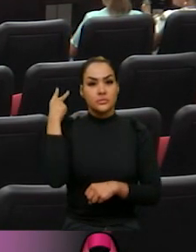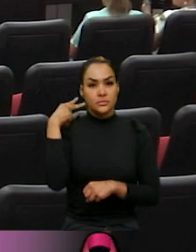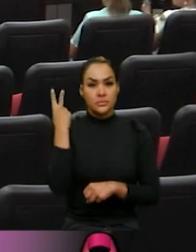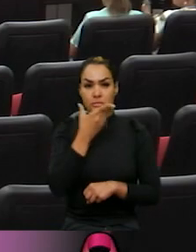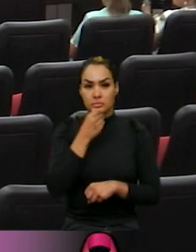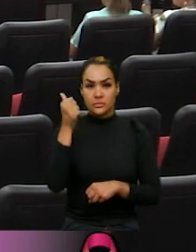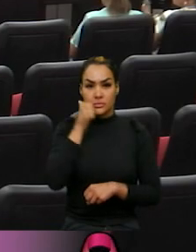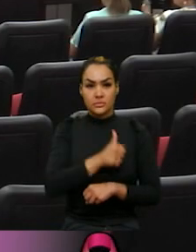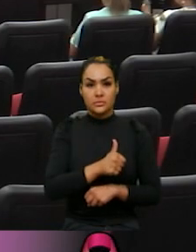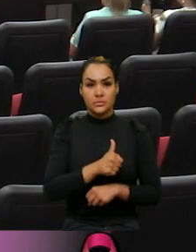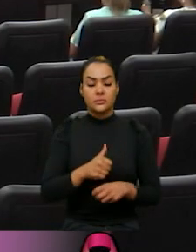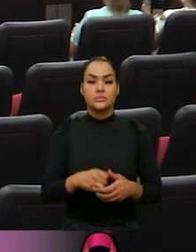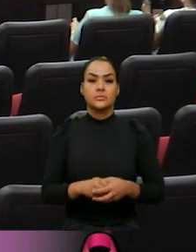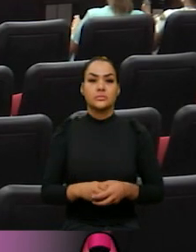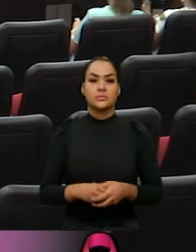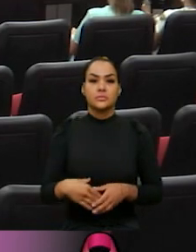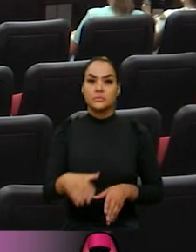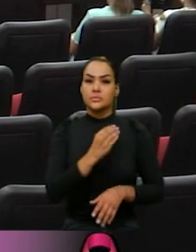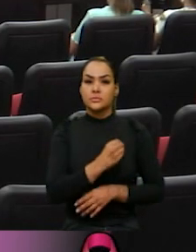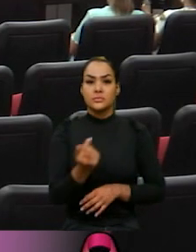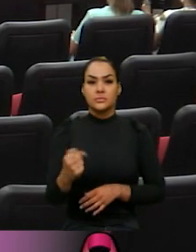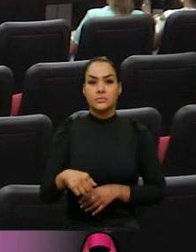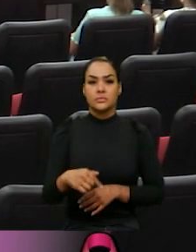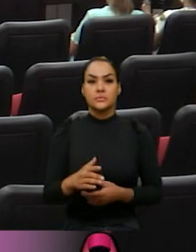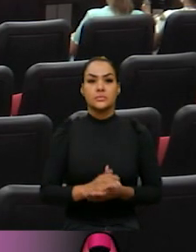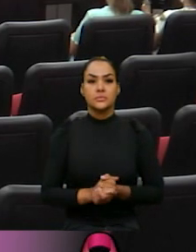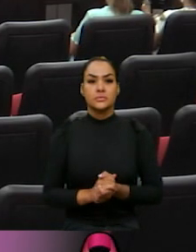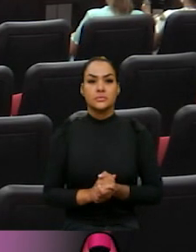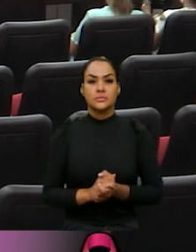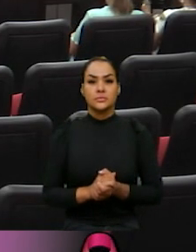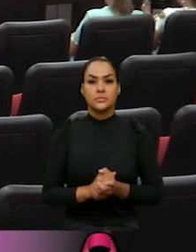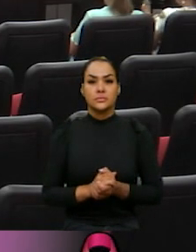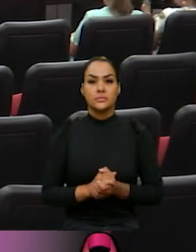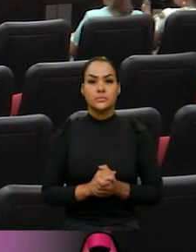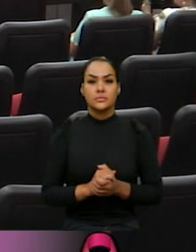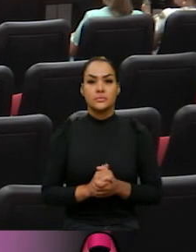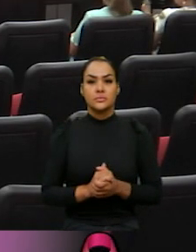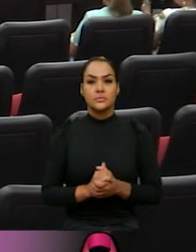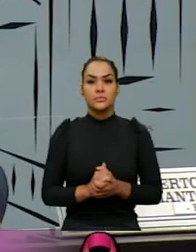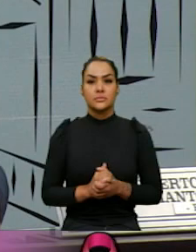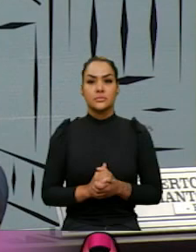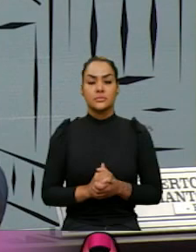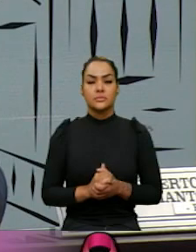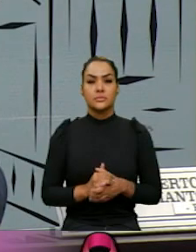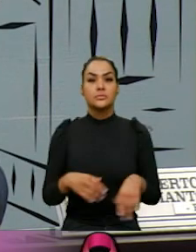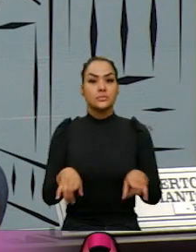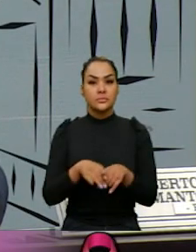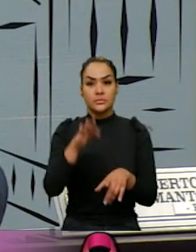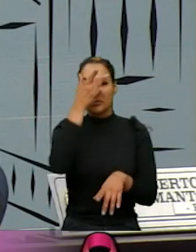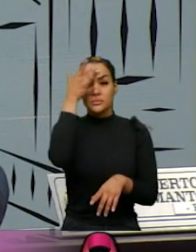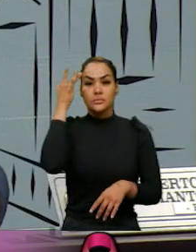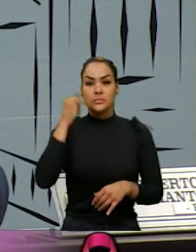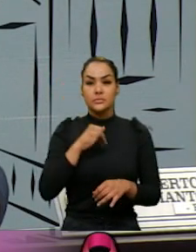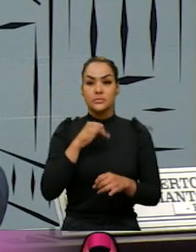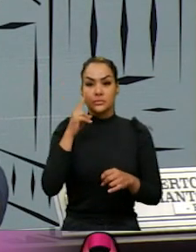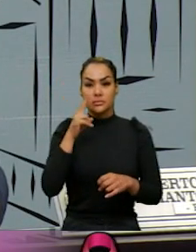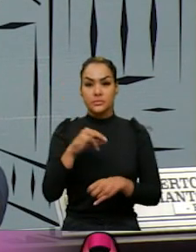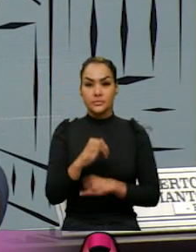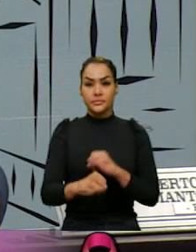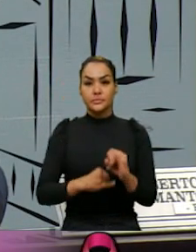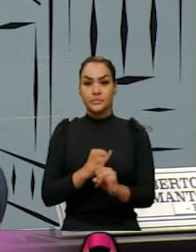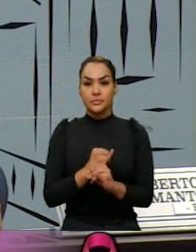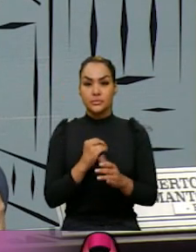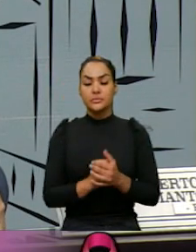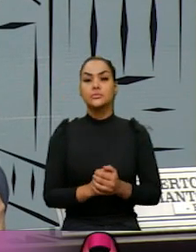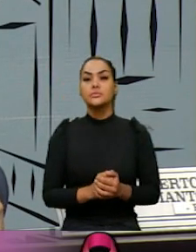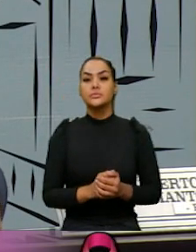vereadora, nosso público presente aqui, nossos internautas que nos acompanham. É com